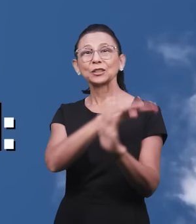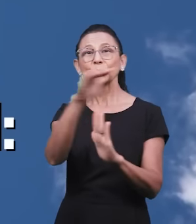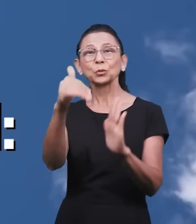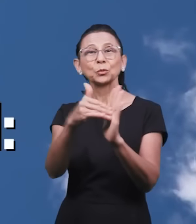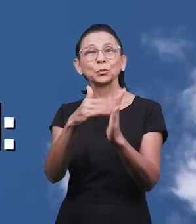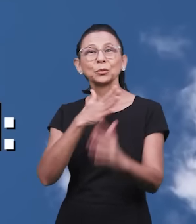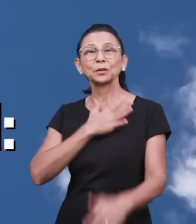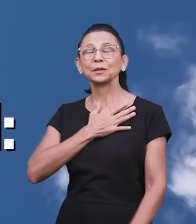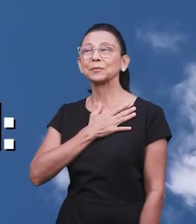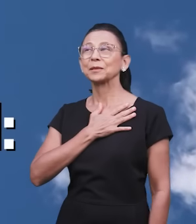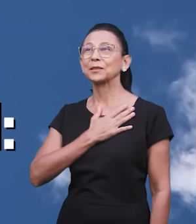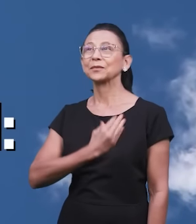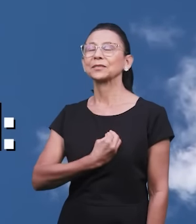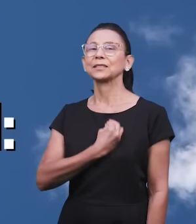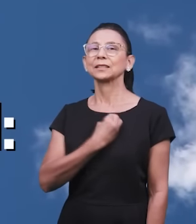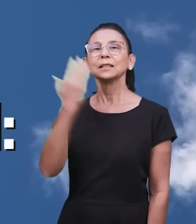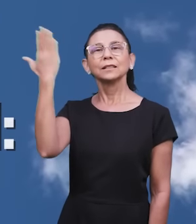é tudo pra